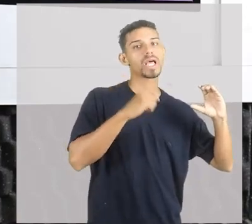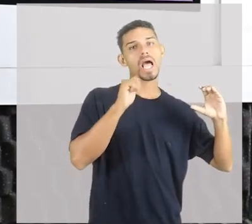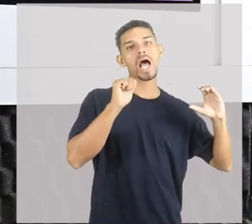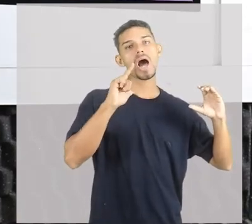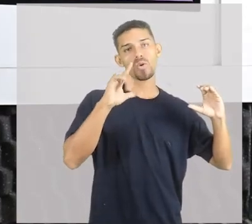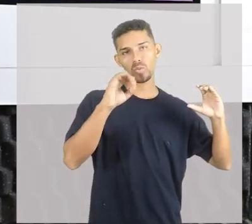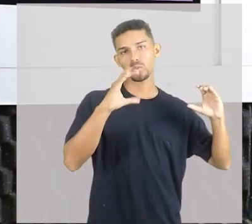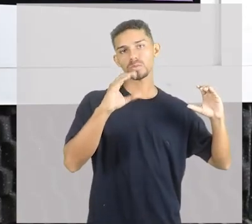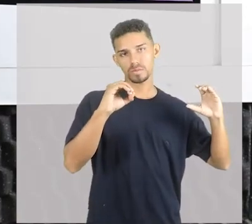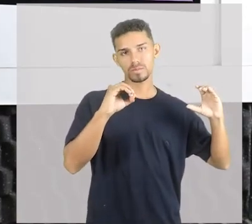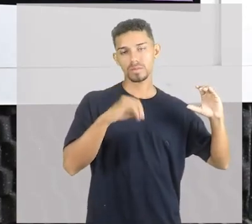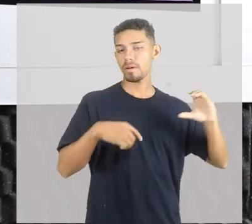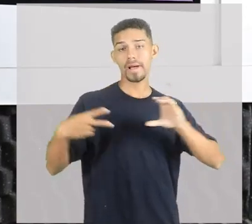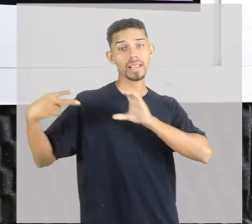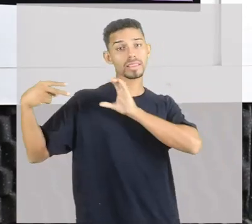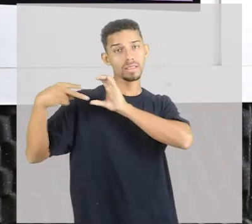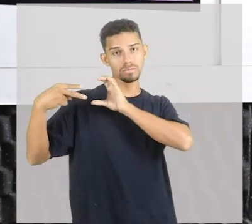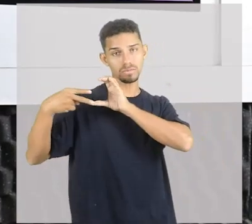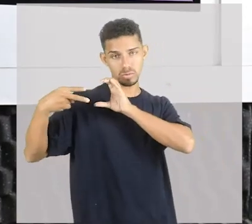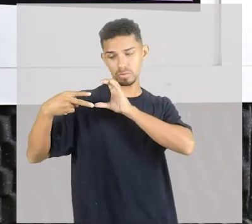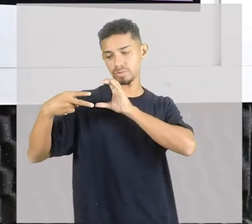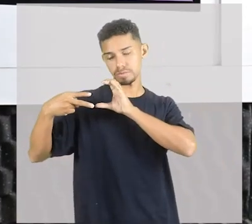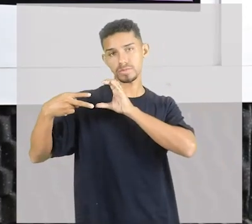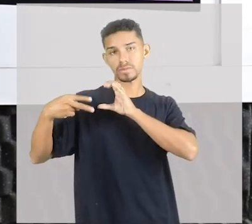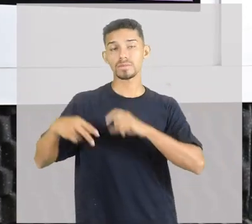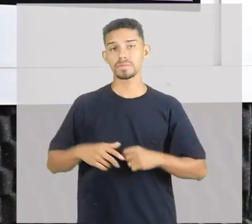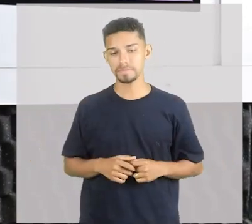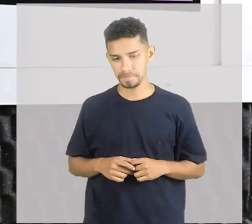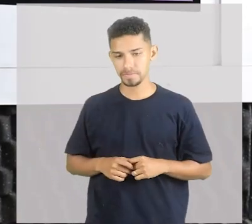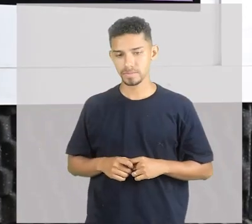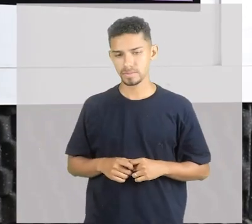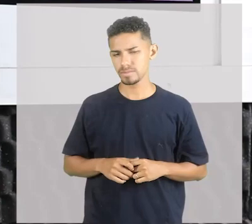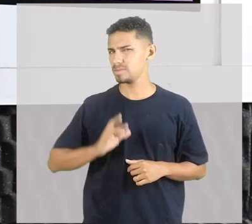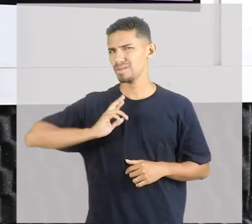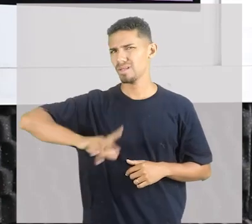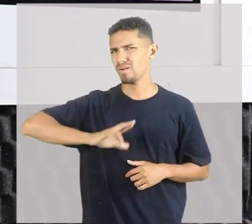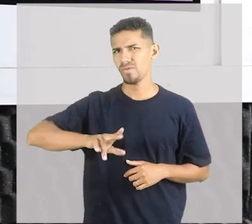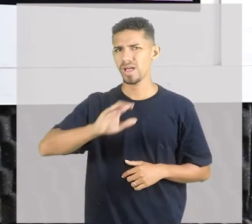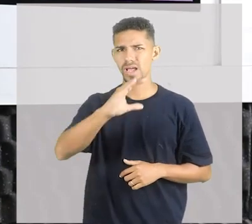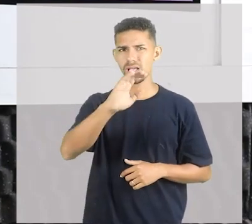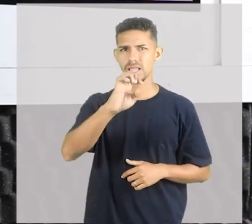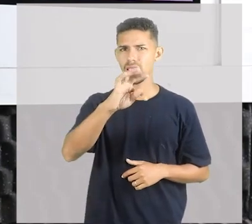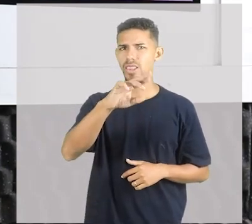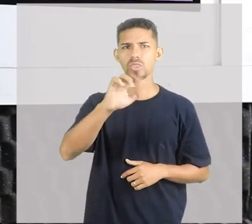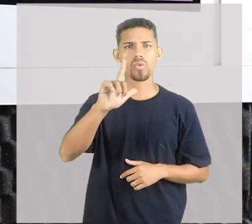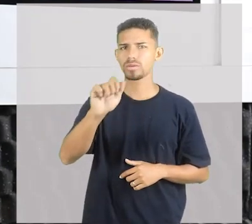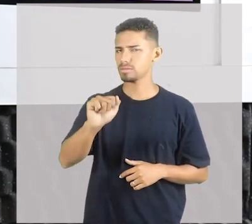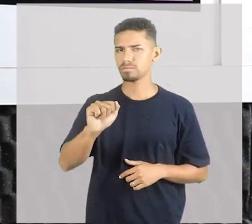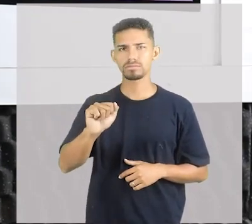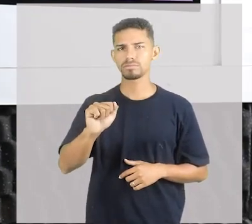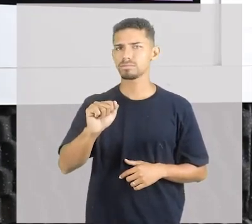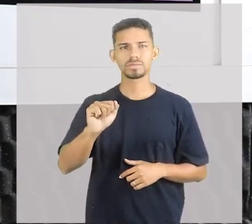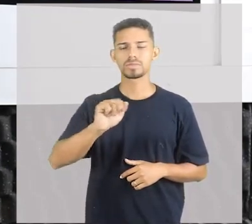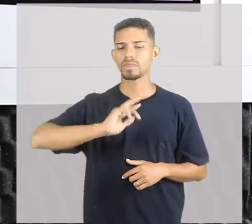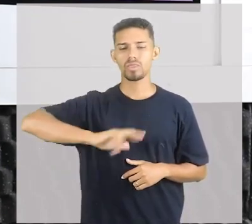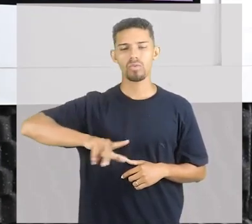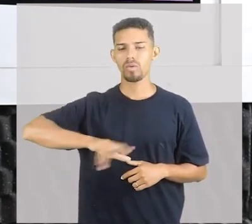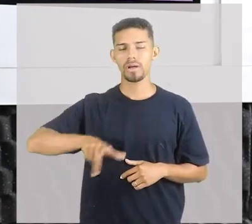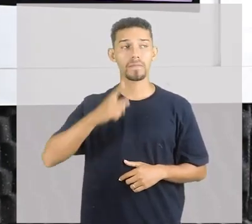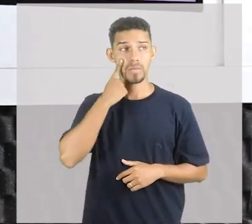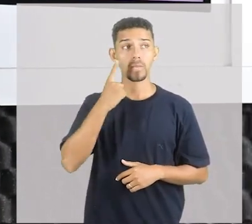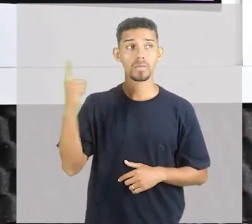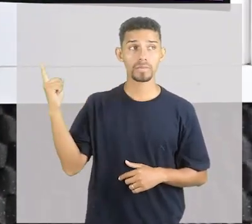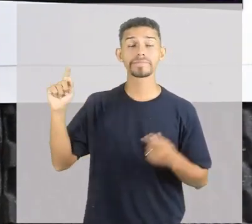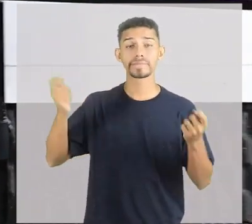um anel aromático. Não é um álcool. Cetona também não é cetona. Para ter cetona, eu precisaria